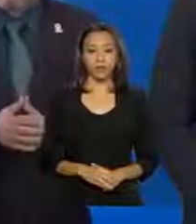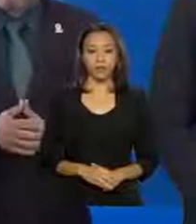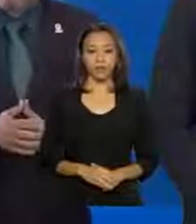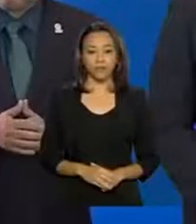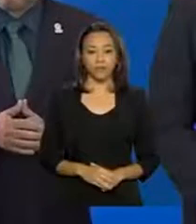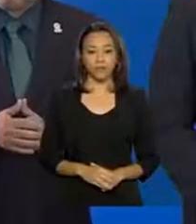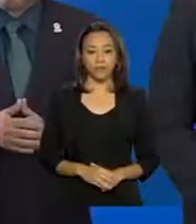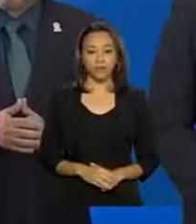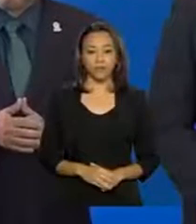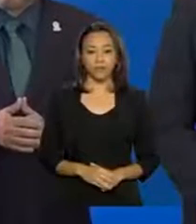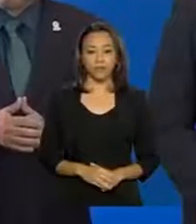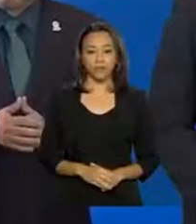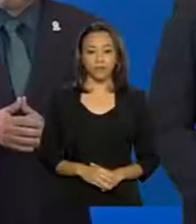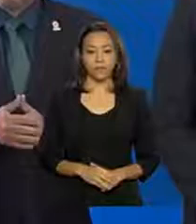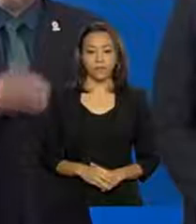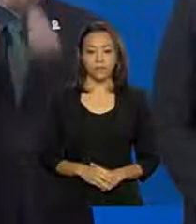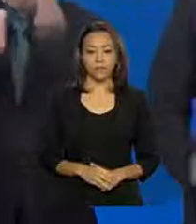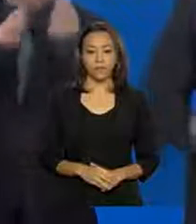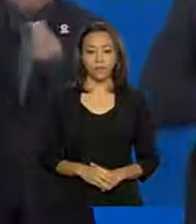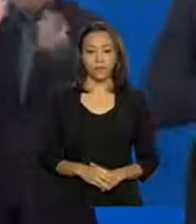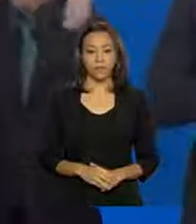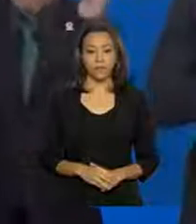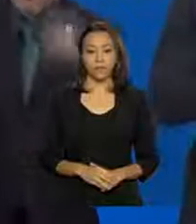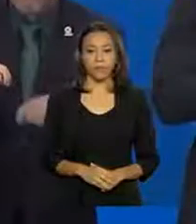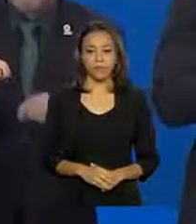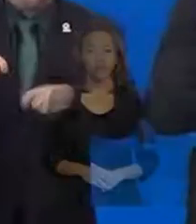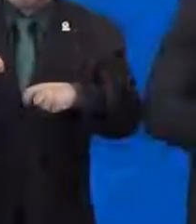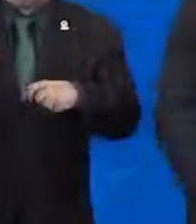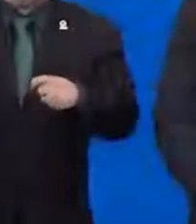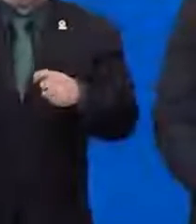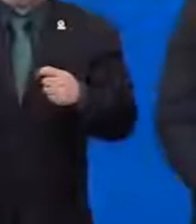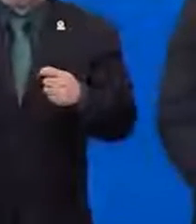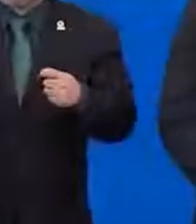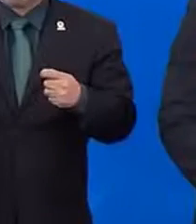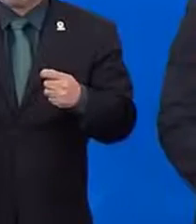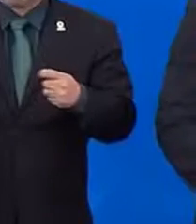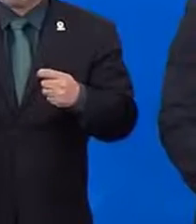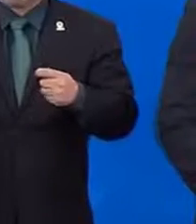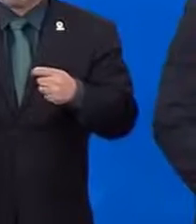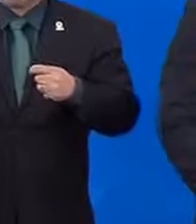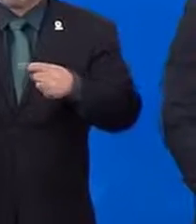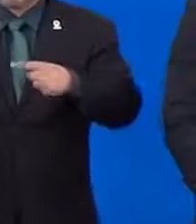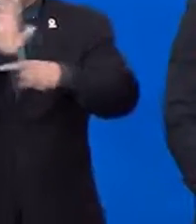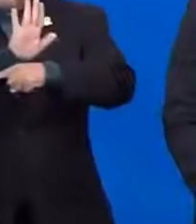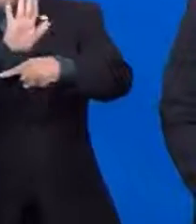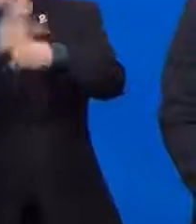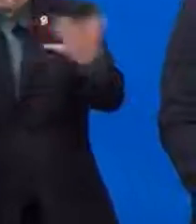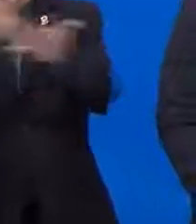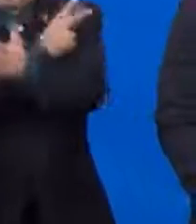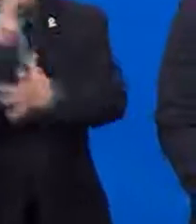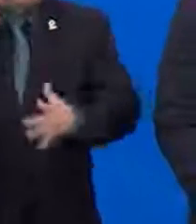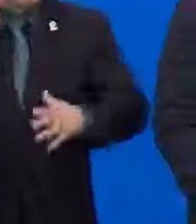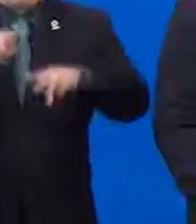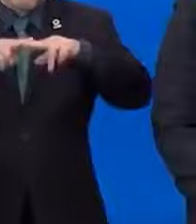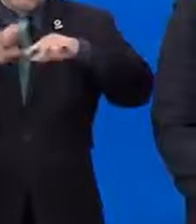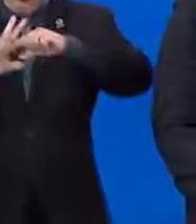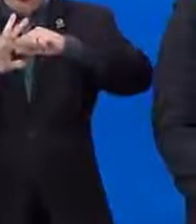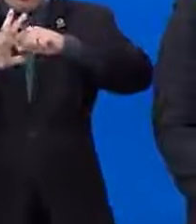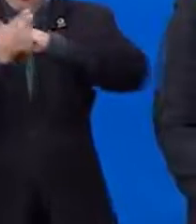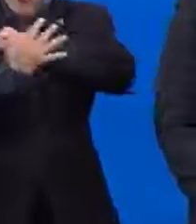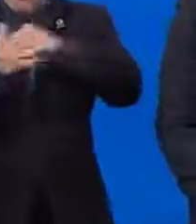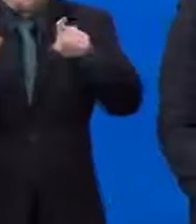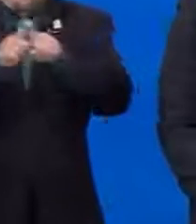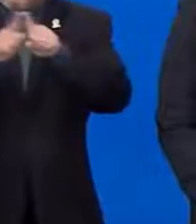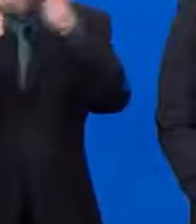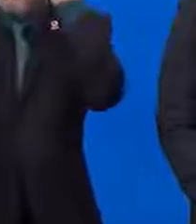de modo que nós possamos atender as possíveis vítimas do coronavírus, também